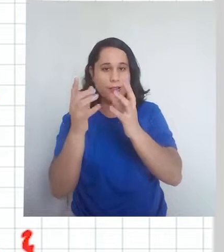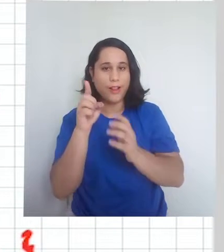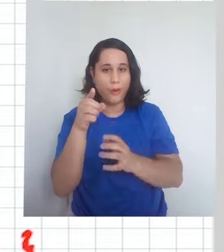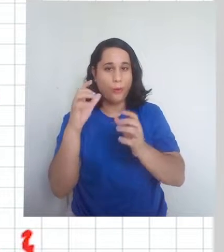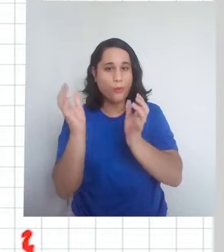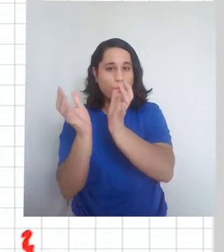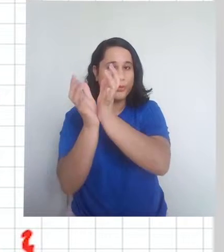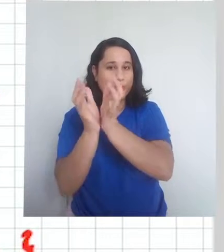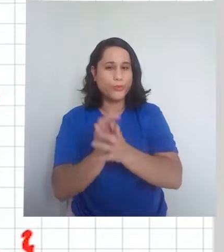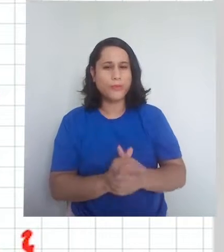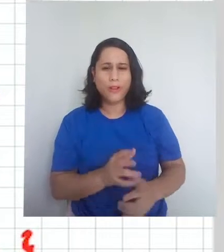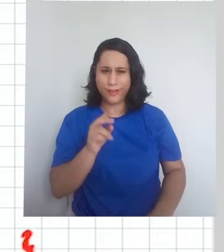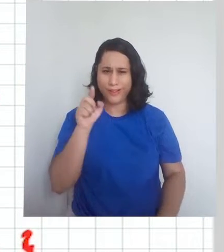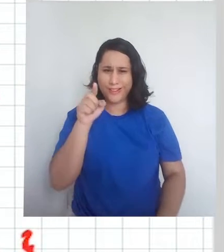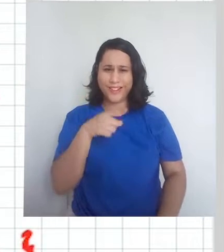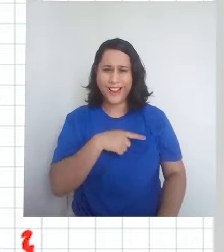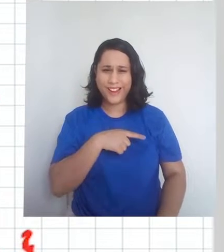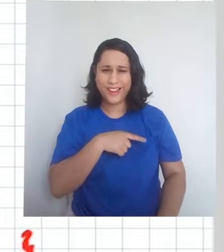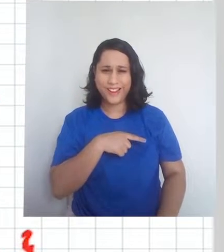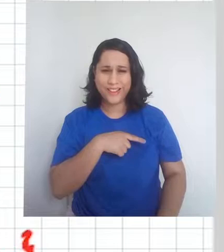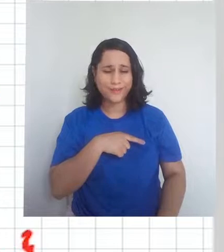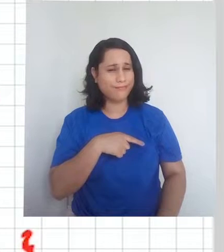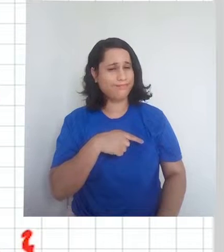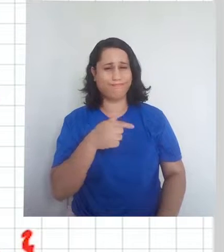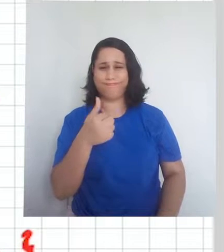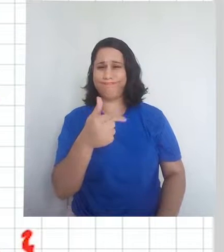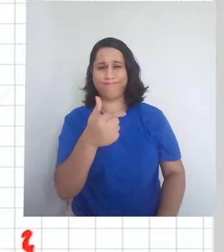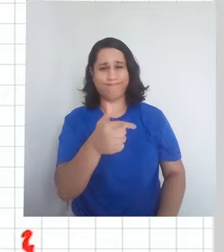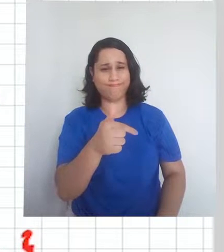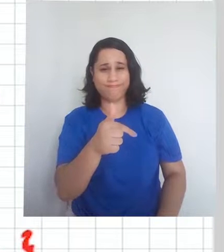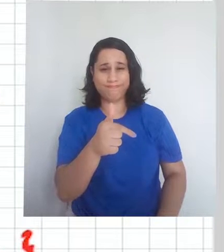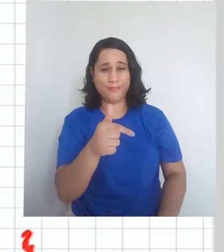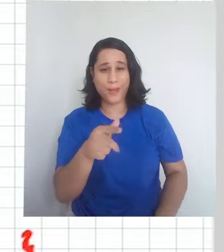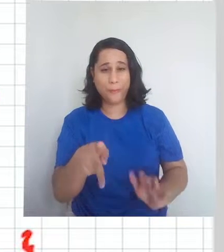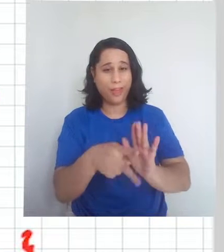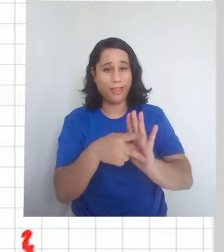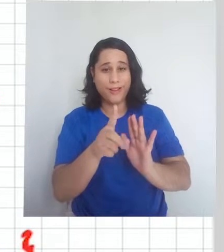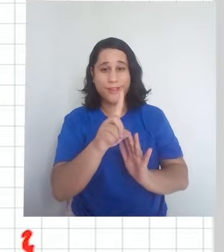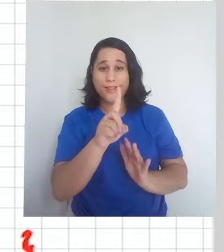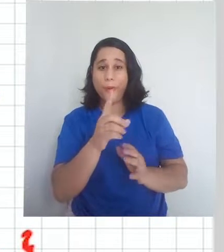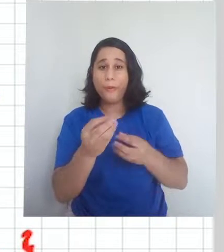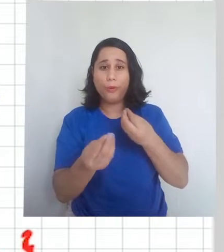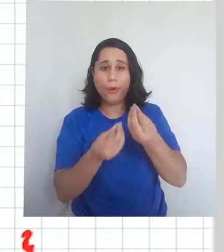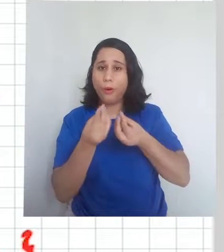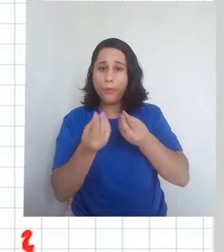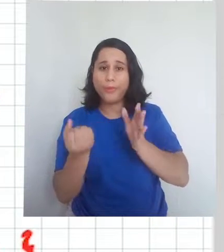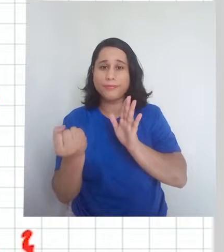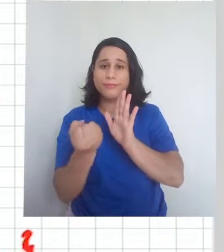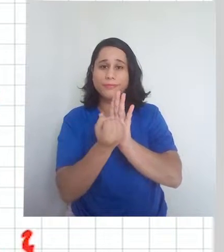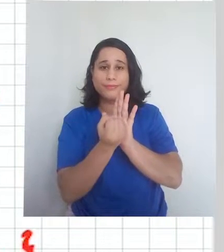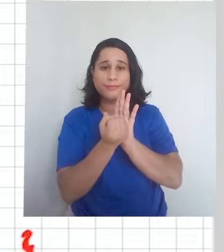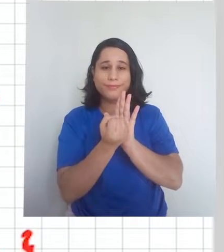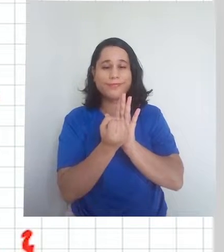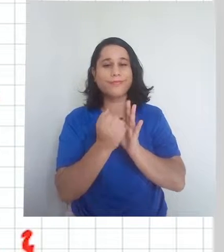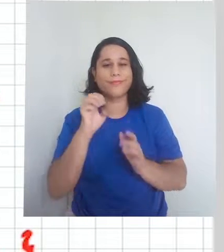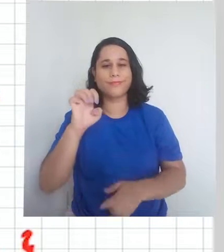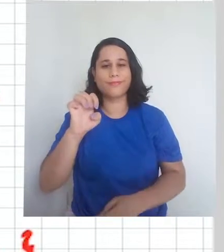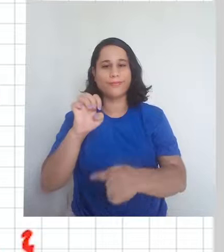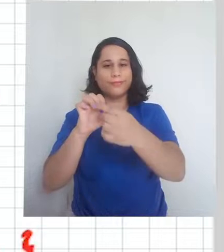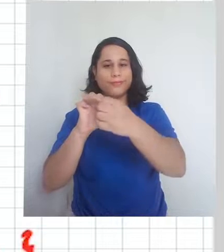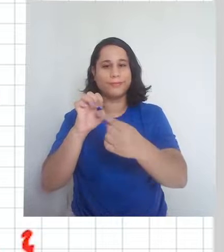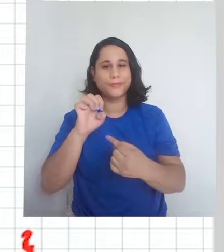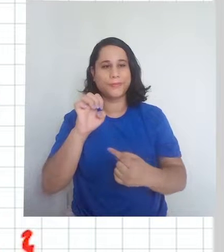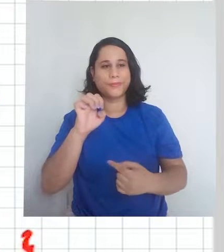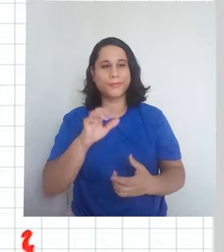está vendo o número 2 ali dentro daquele conjunto? Não. E para representar isso, eu faço o quê? Passo um tracinho no E. Então essa